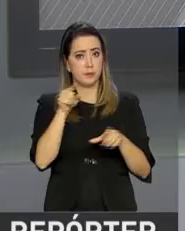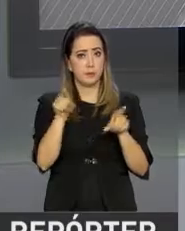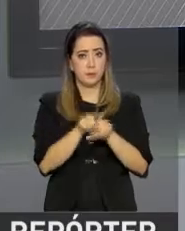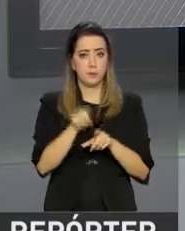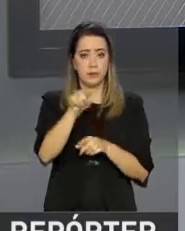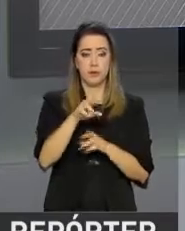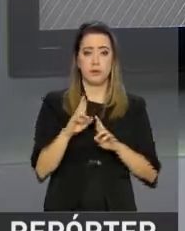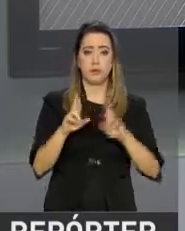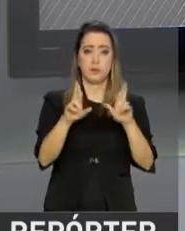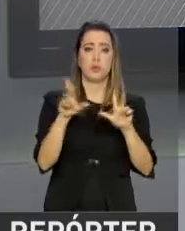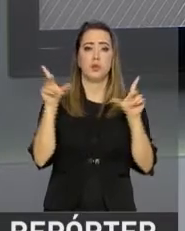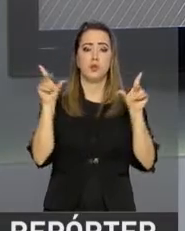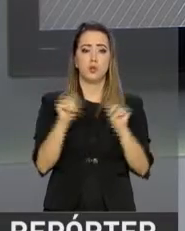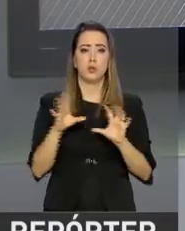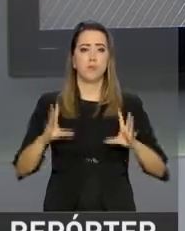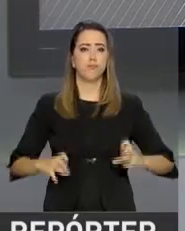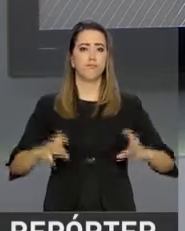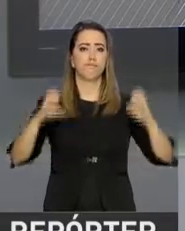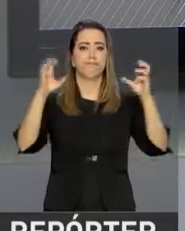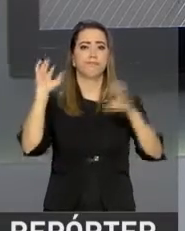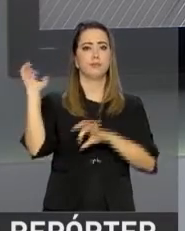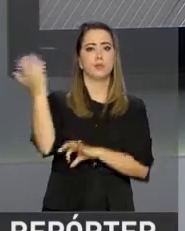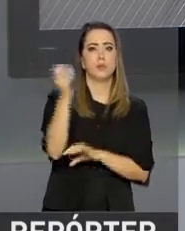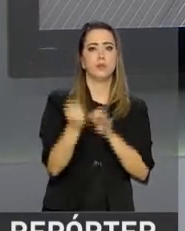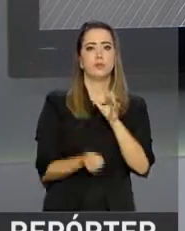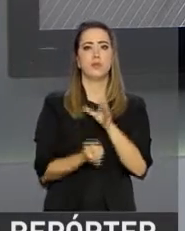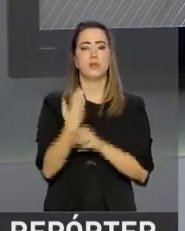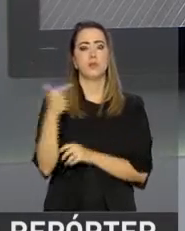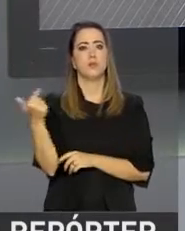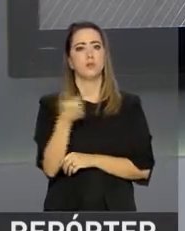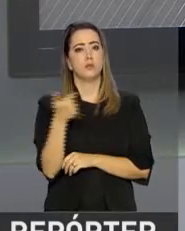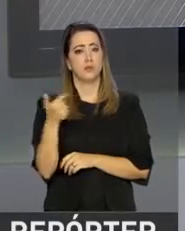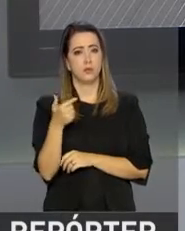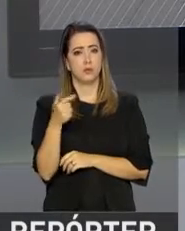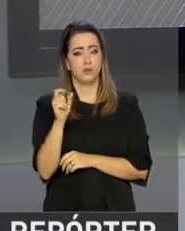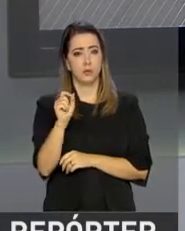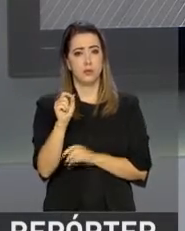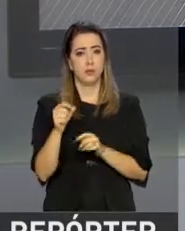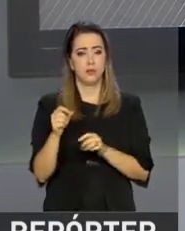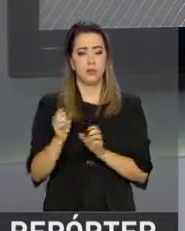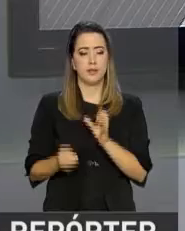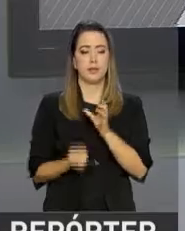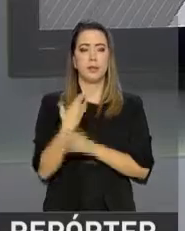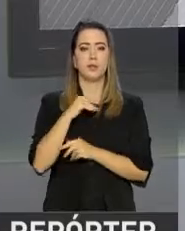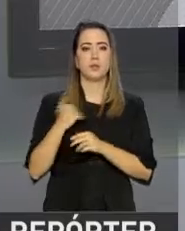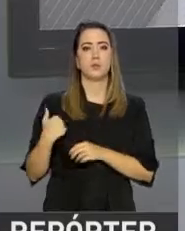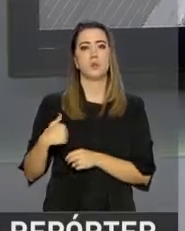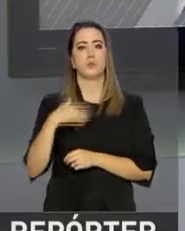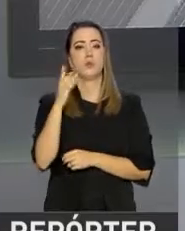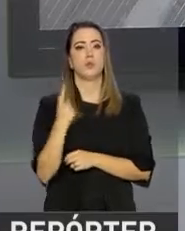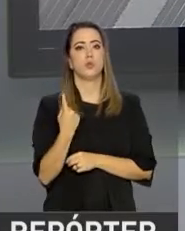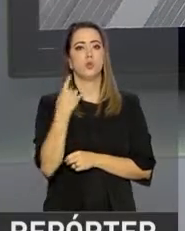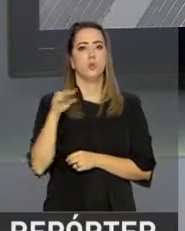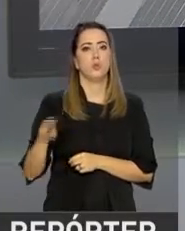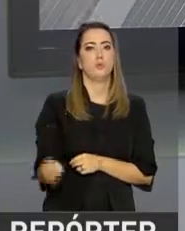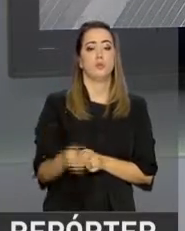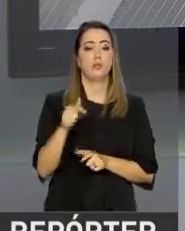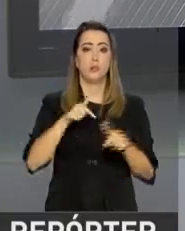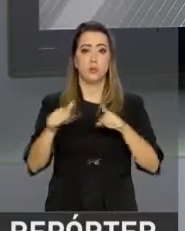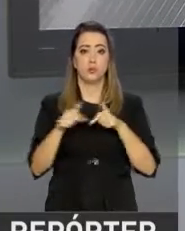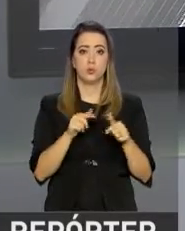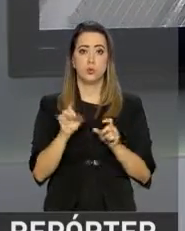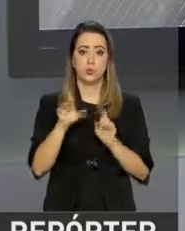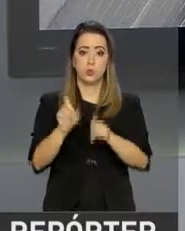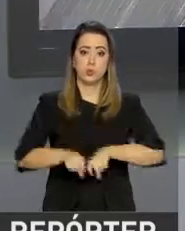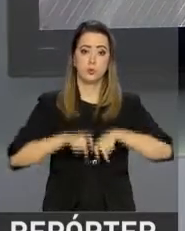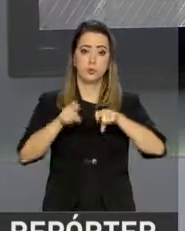menos poluição do meio ambiente ea geração segundo estimativas do setor de mais um milhão de empregos apenas na parte agrícola